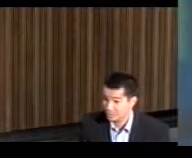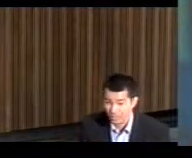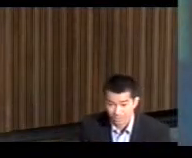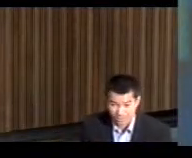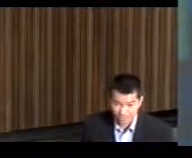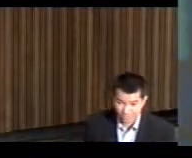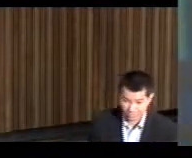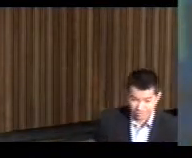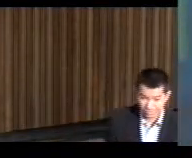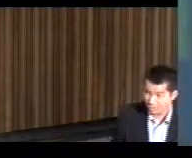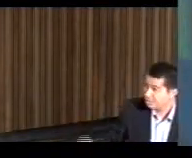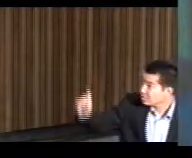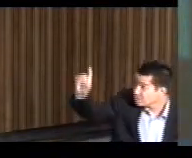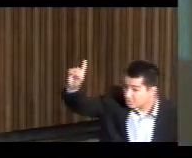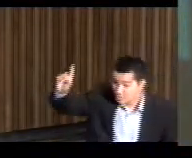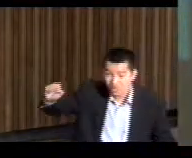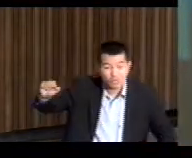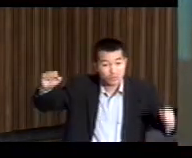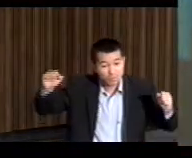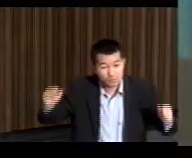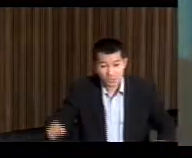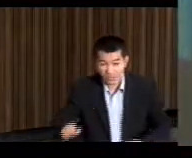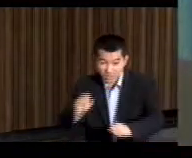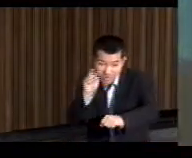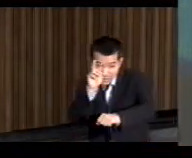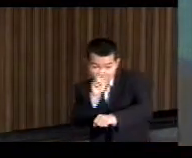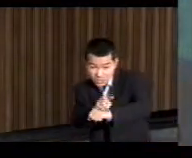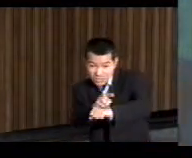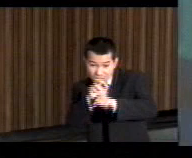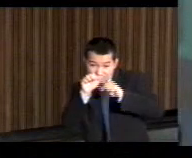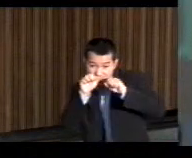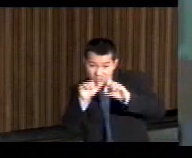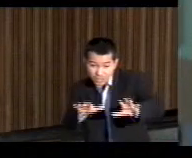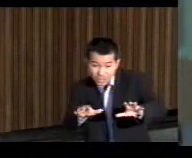acontecer. Porque eu sou o Deus